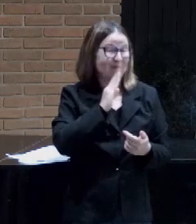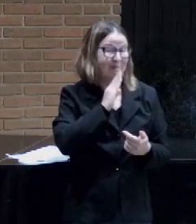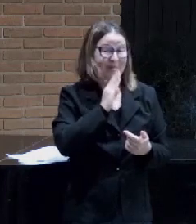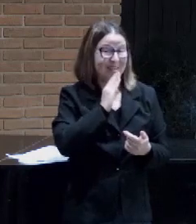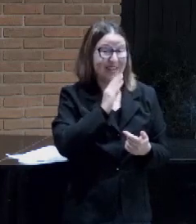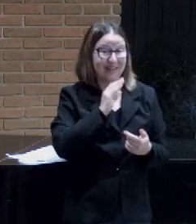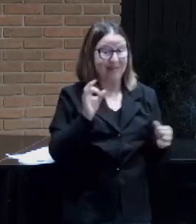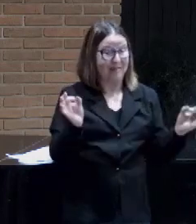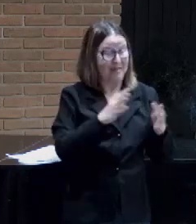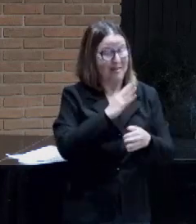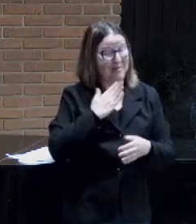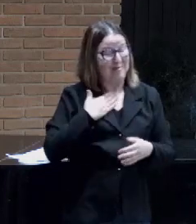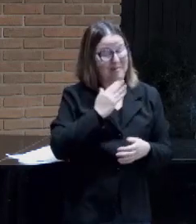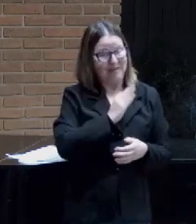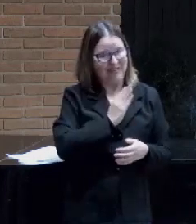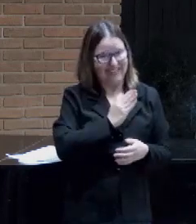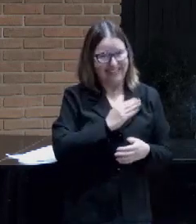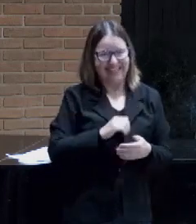passando no dia a dia.